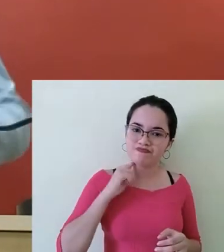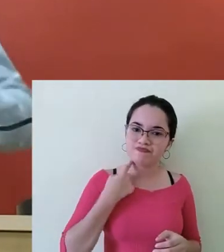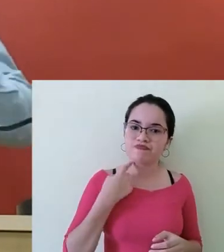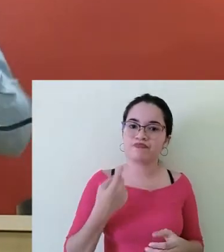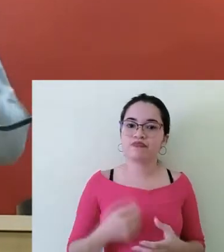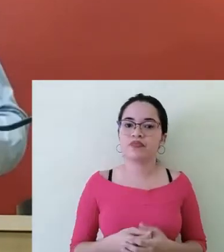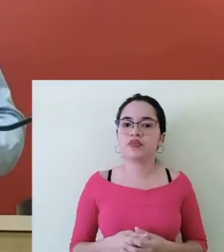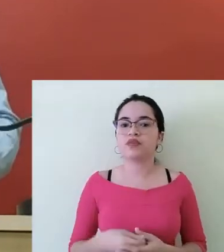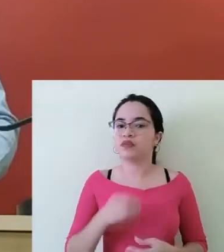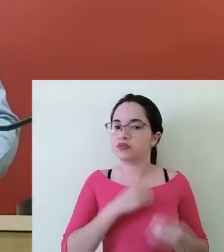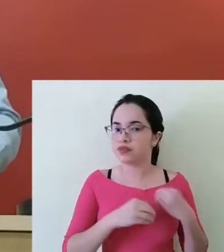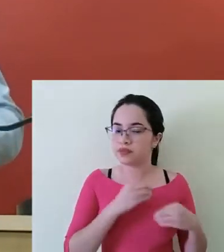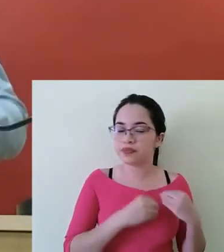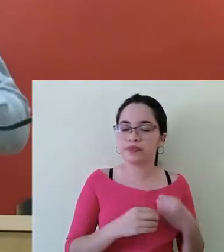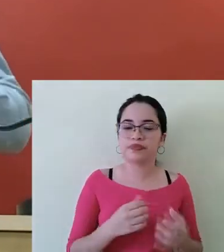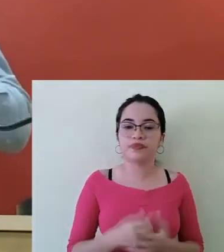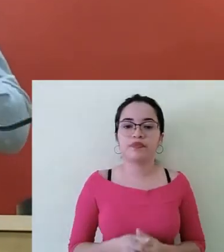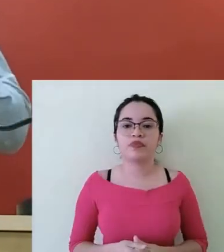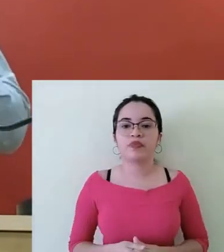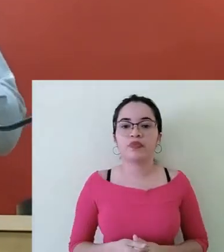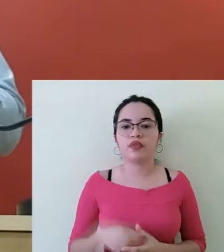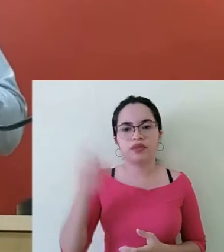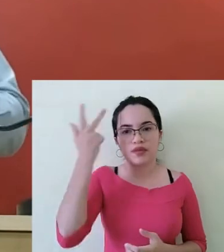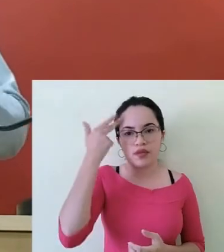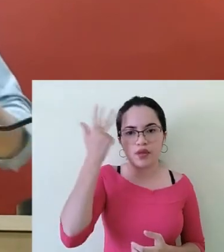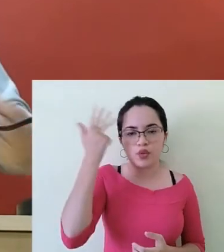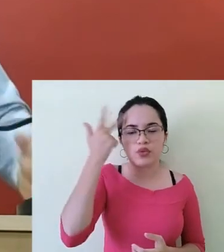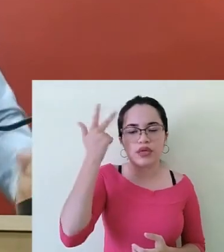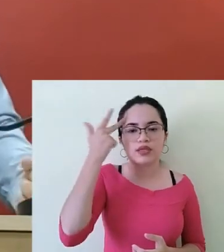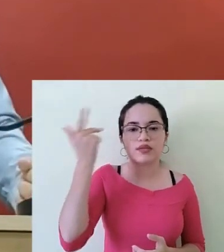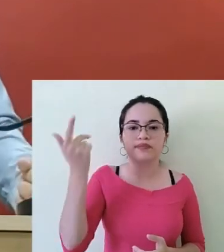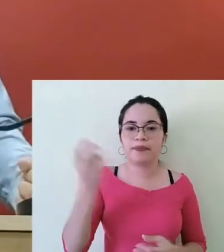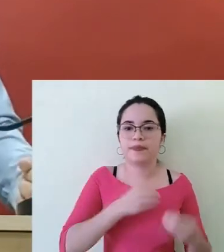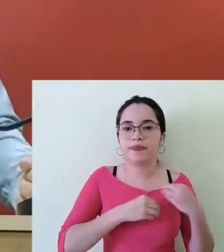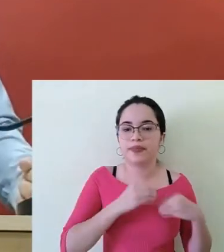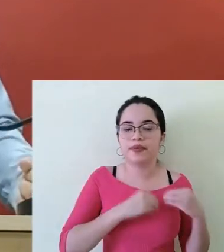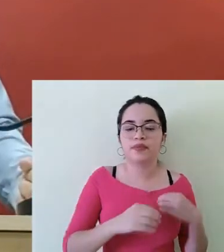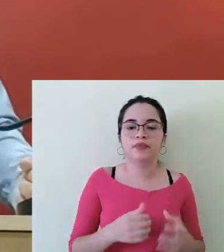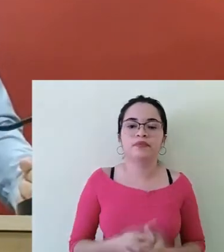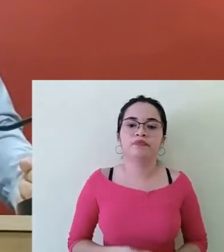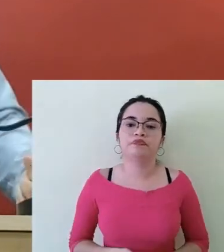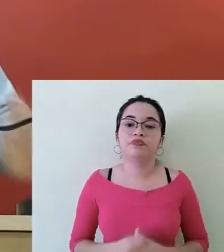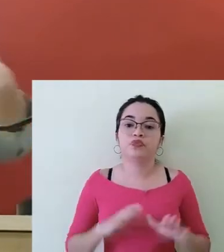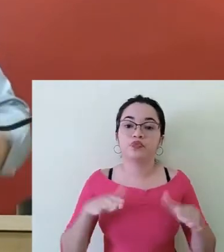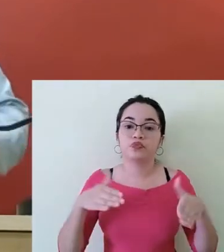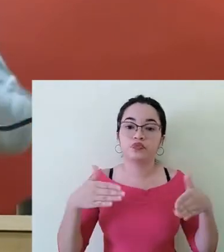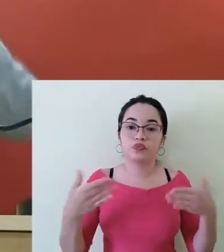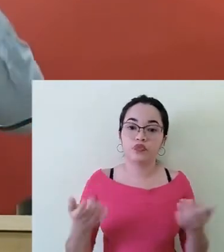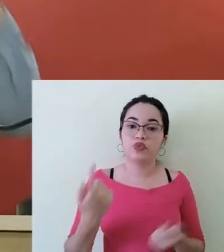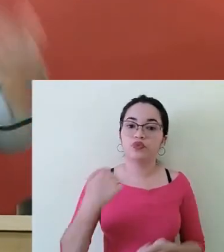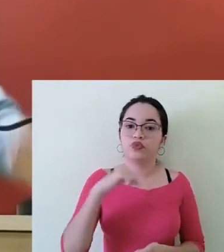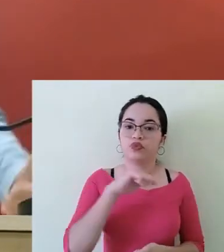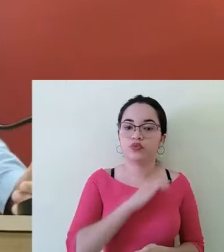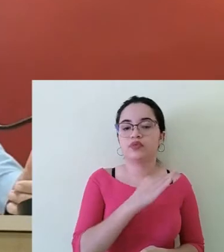sujeira, dessas inclinações, dessa natureza pecaminosa, quando